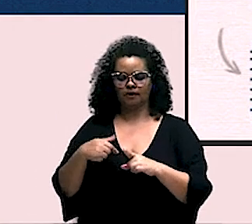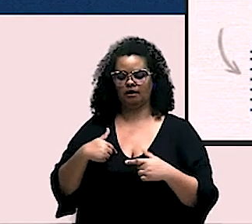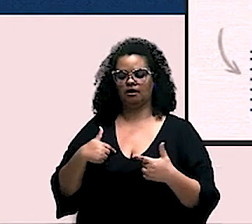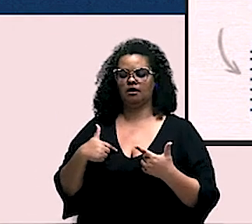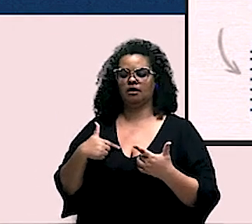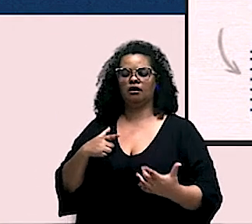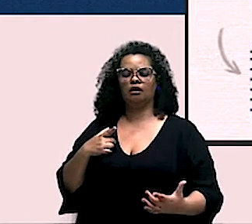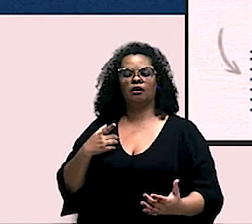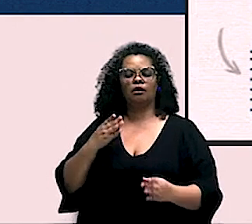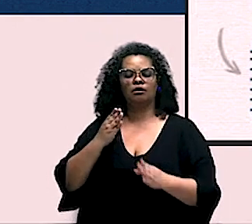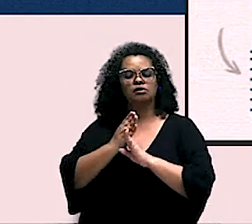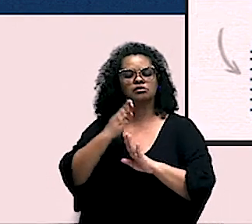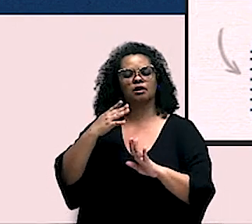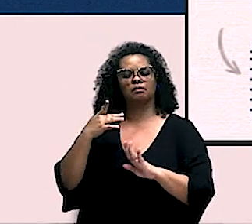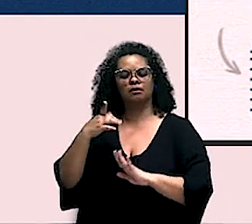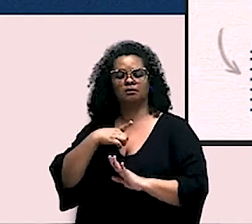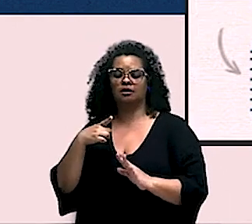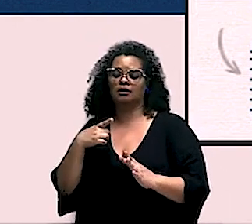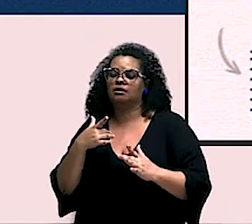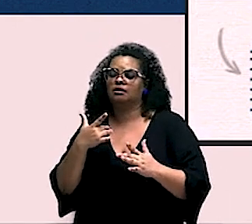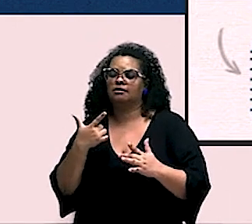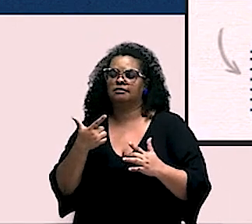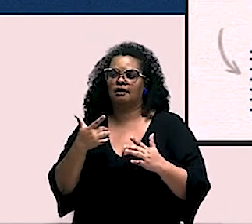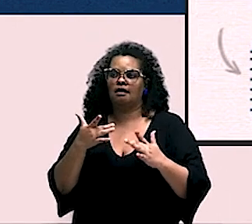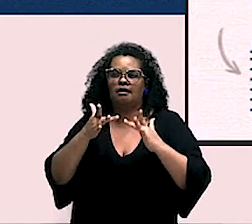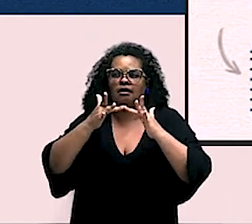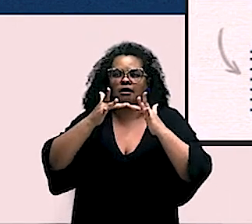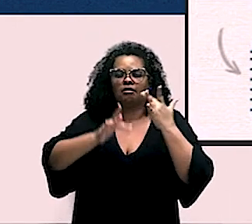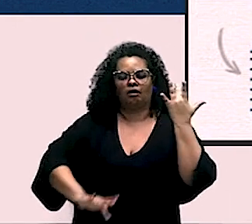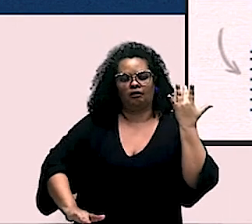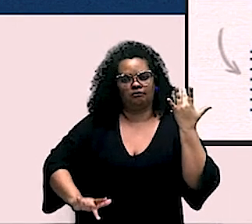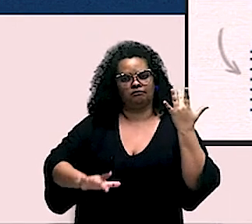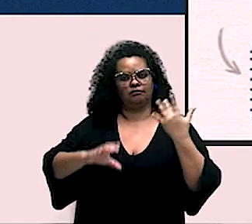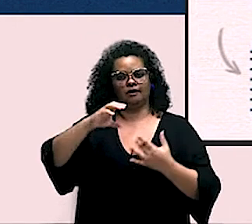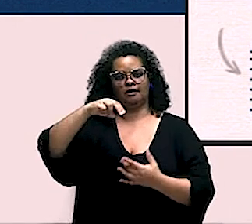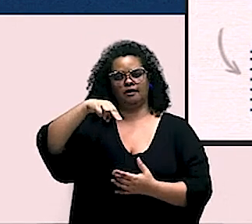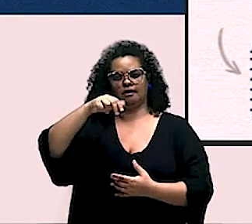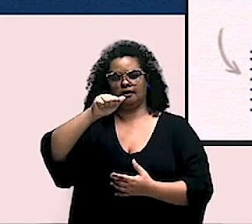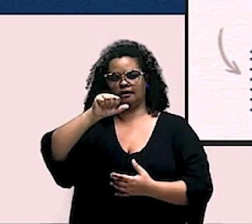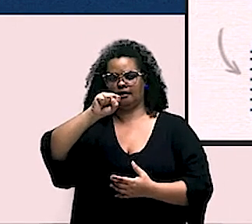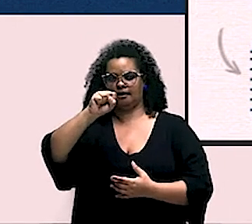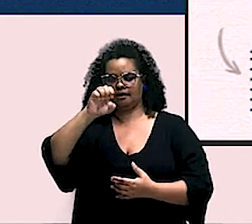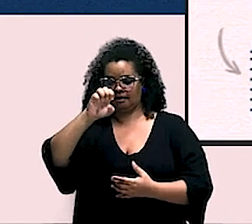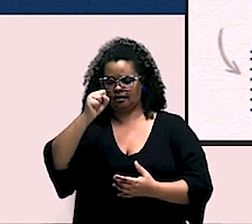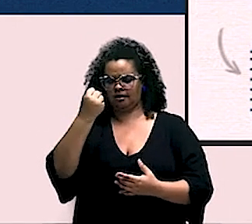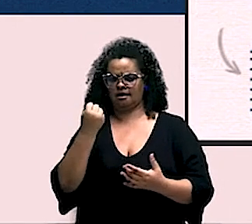inconsistências no cadastro das equipes de saúde da família do CNES, né? E, por fim,